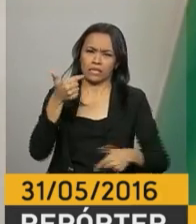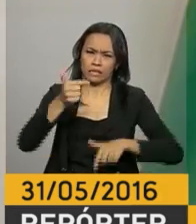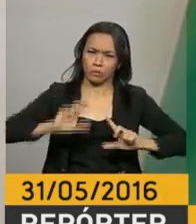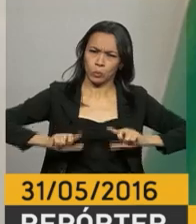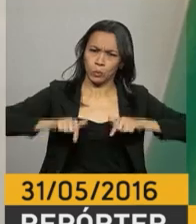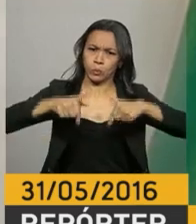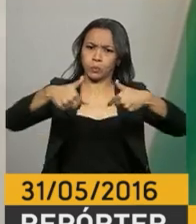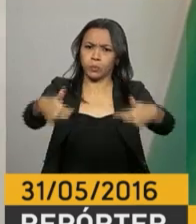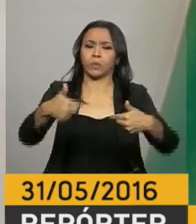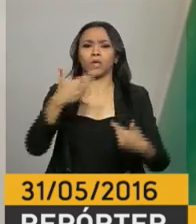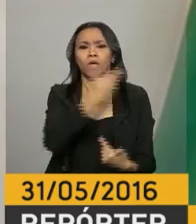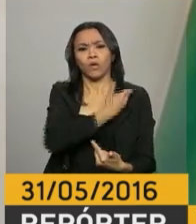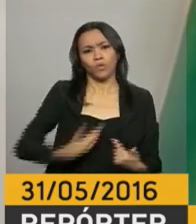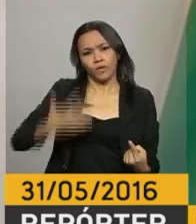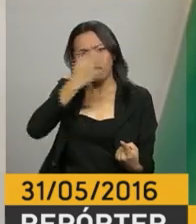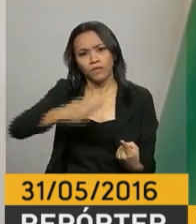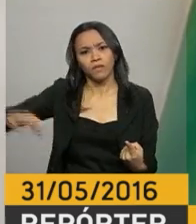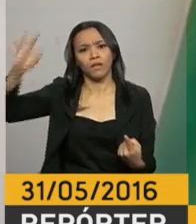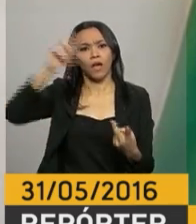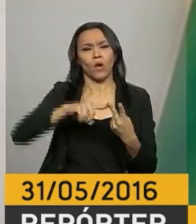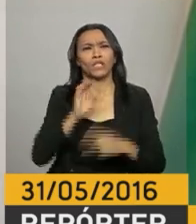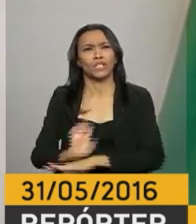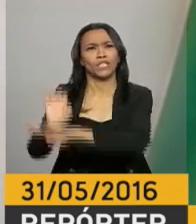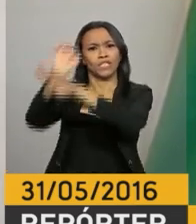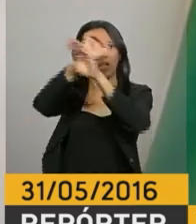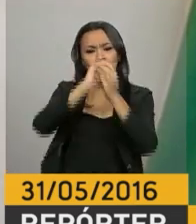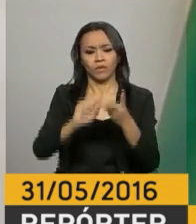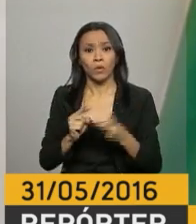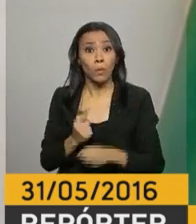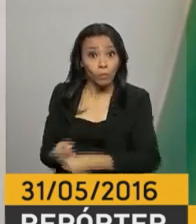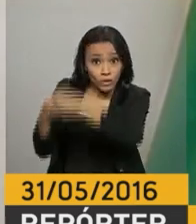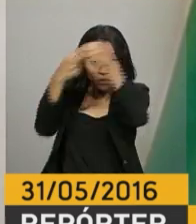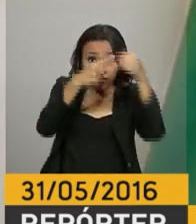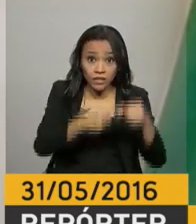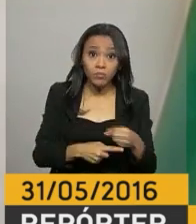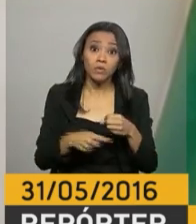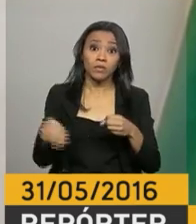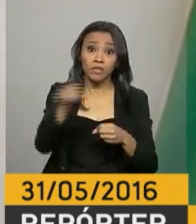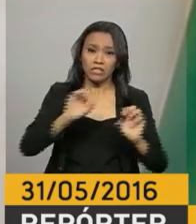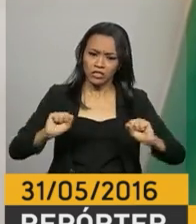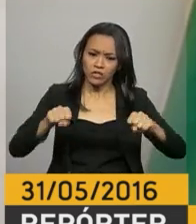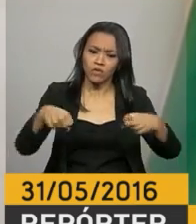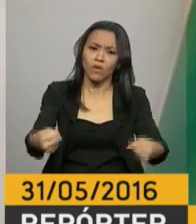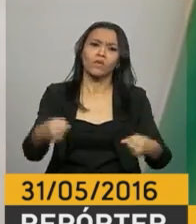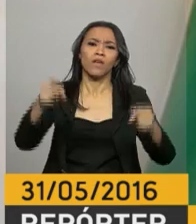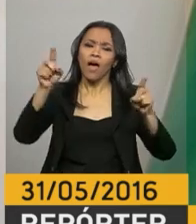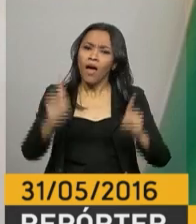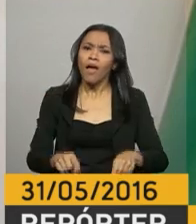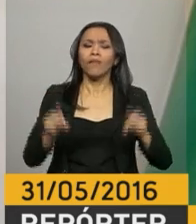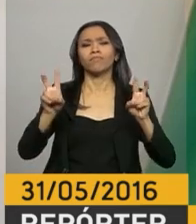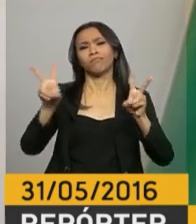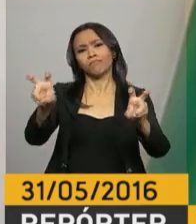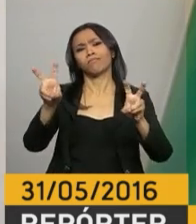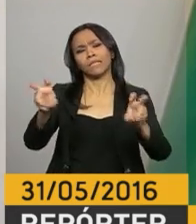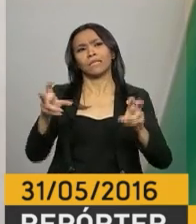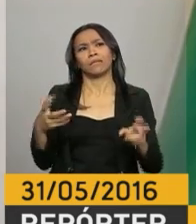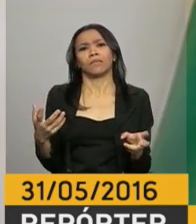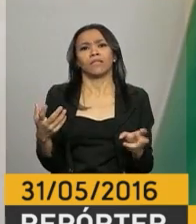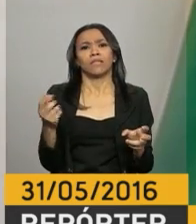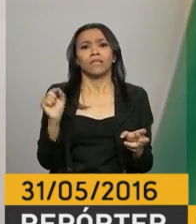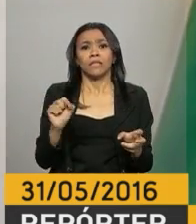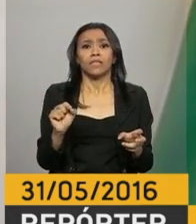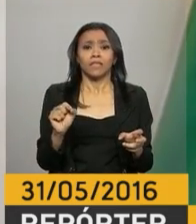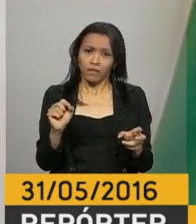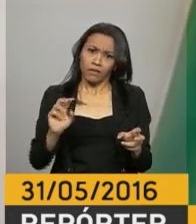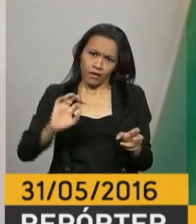esforços entre federação, entre a União, estados e municípios, é fundamental para um tema que, dentre tantos, é claro